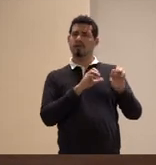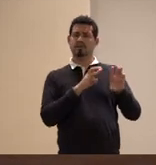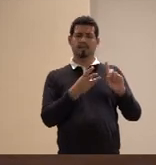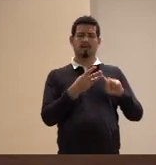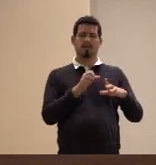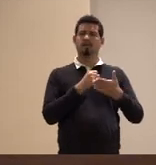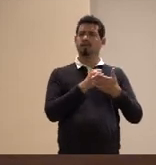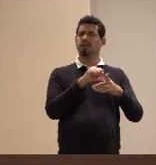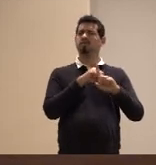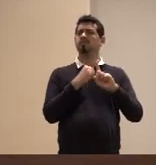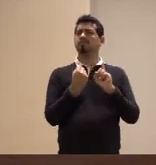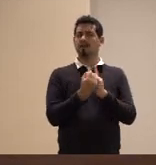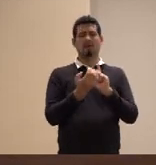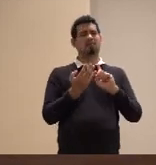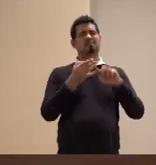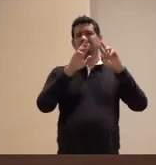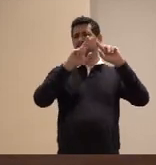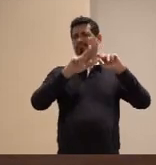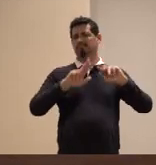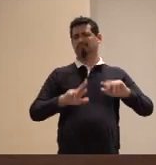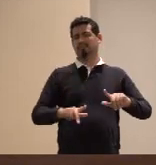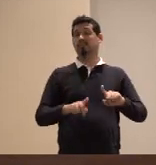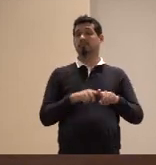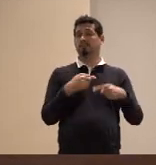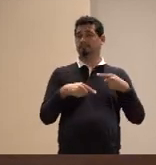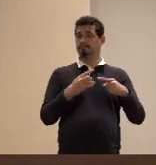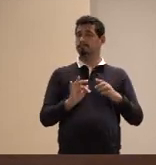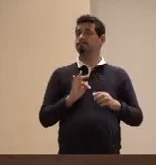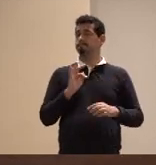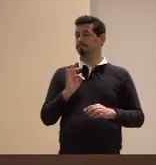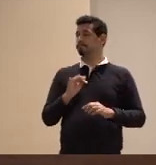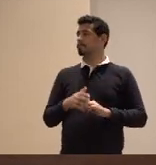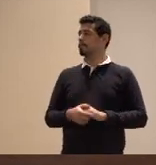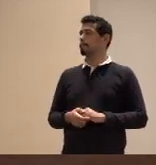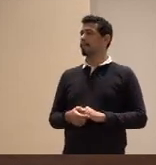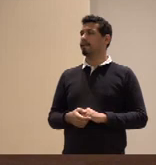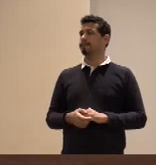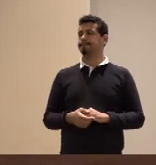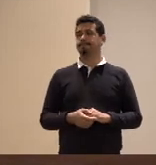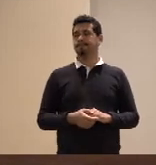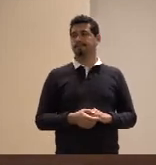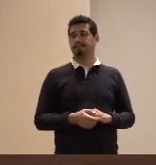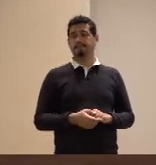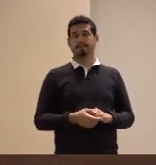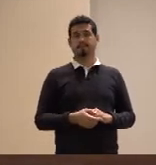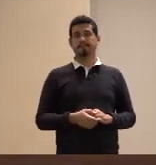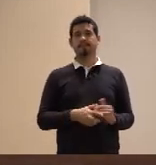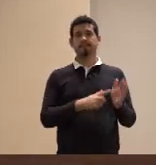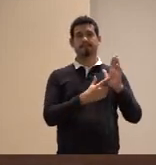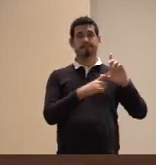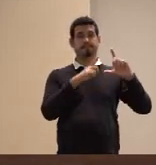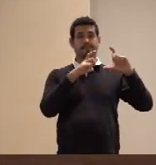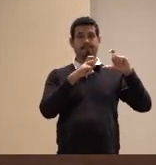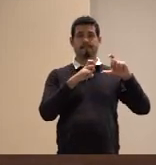assistência social e demais políticas afetas. Bom, aqui eu trouxe uma